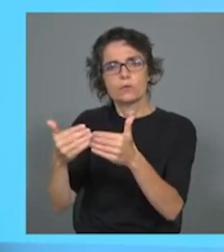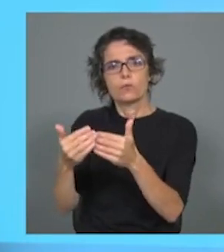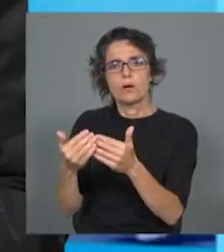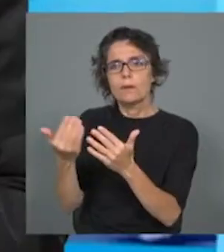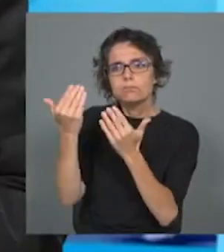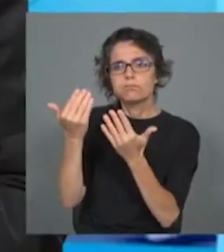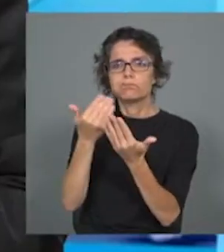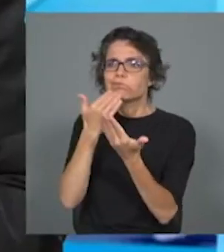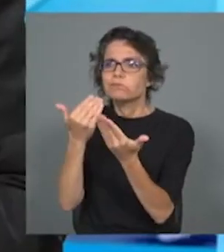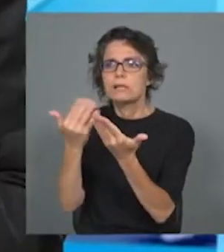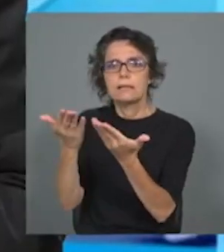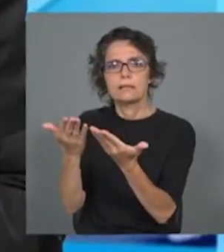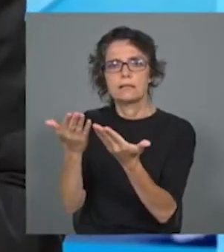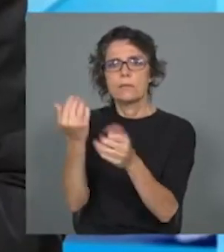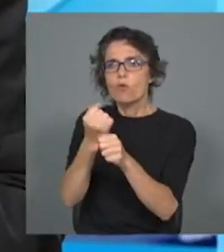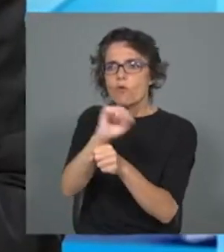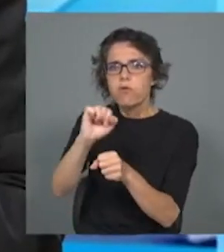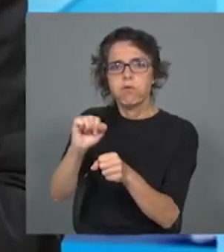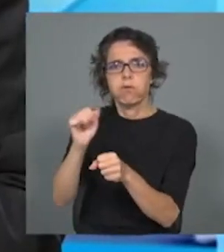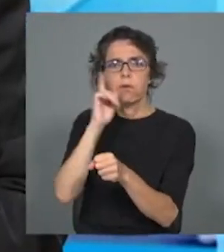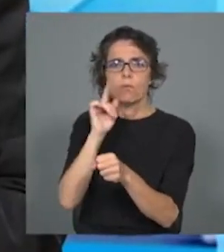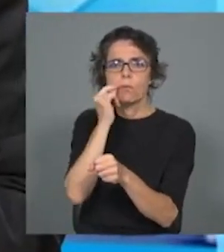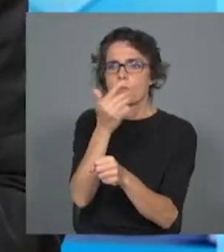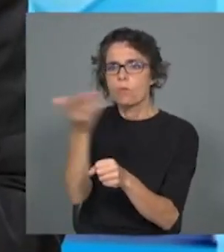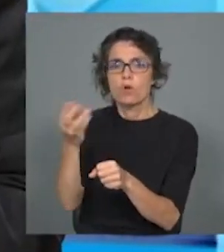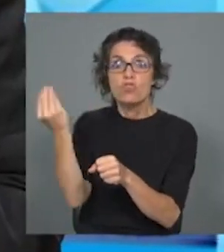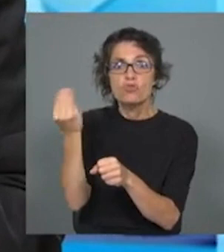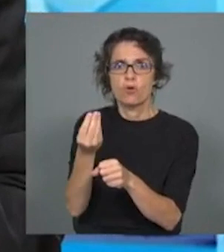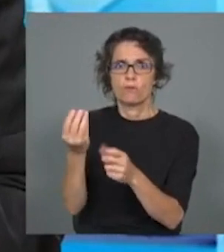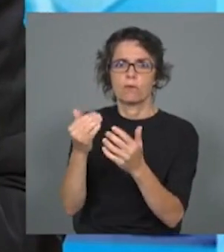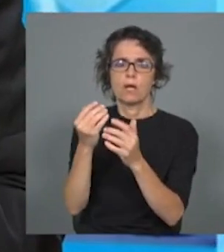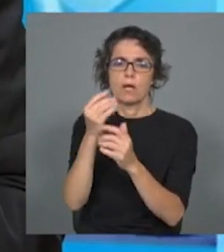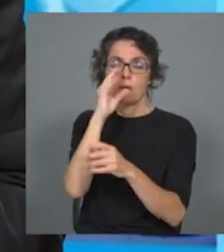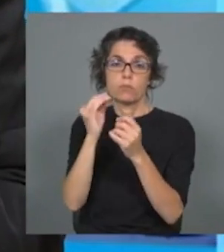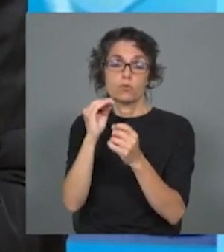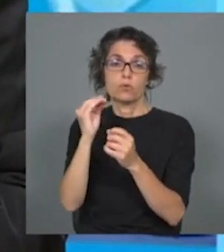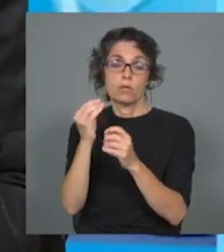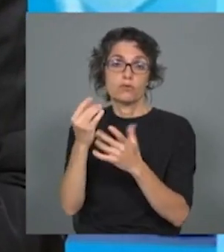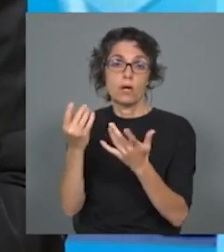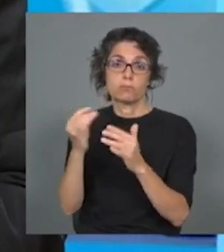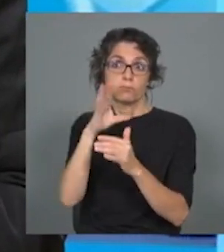a gratidão e a bênção a homens e mulheres, a jovens e menos jovens que abraçam